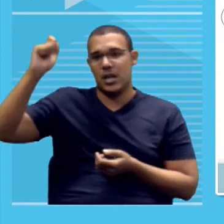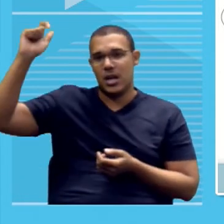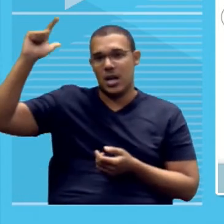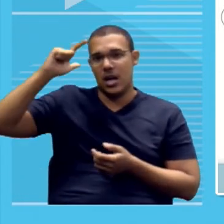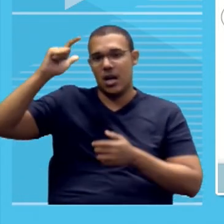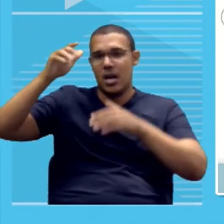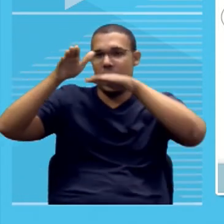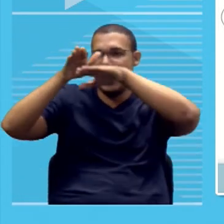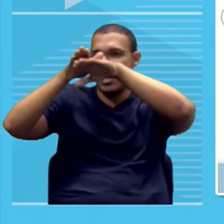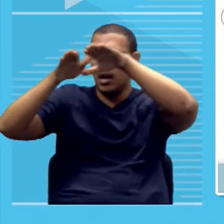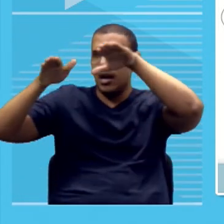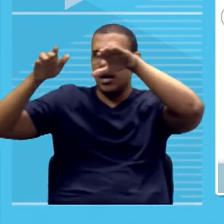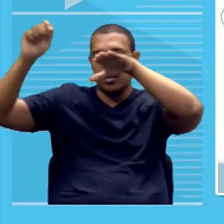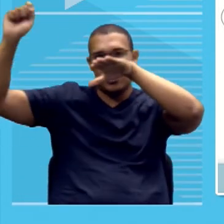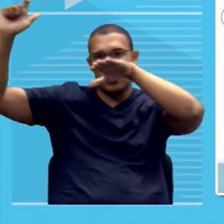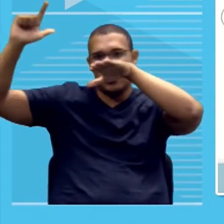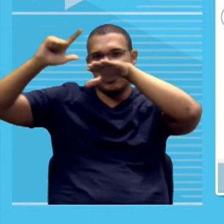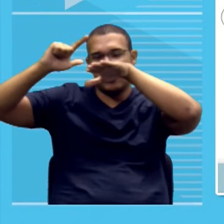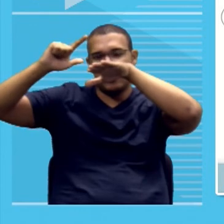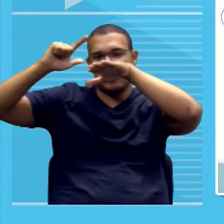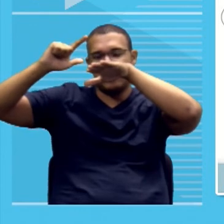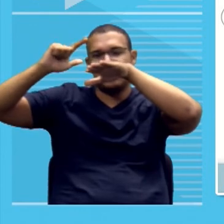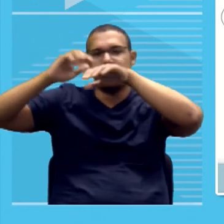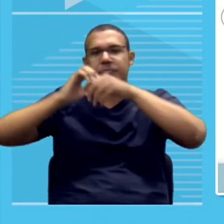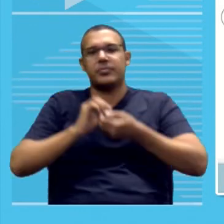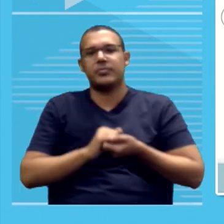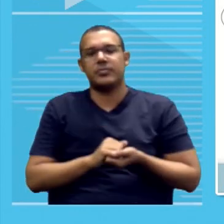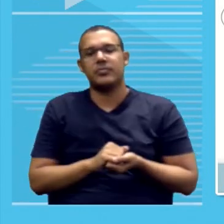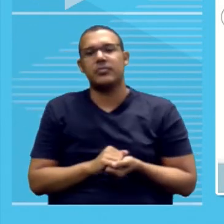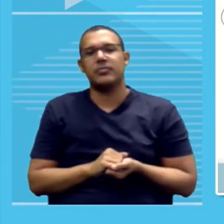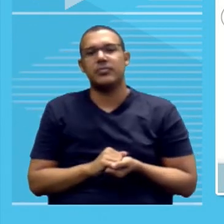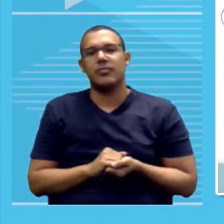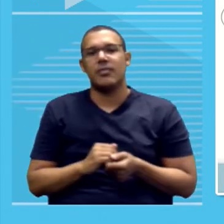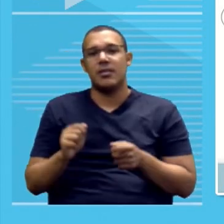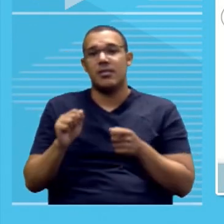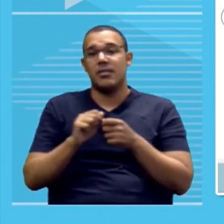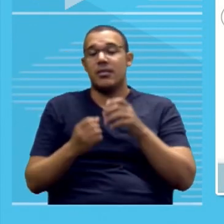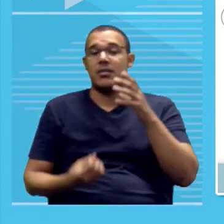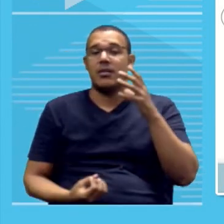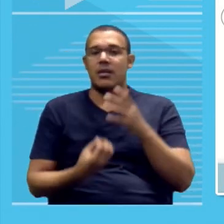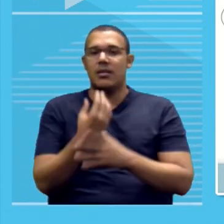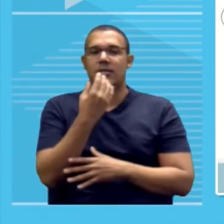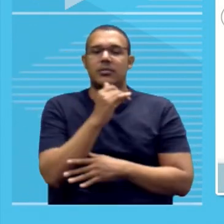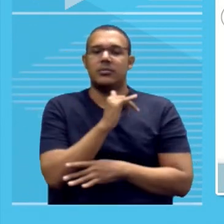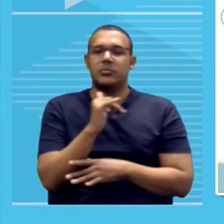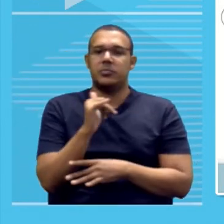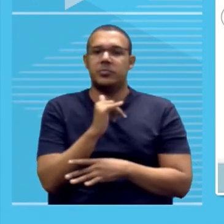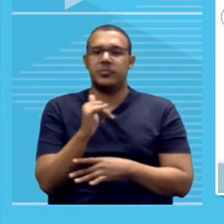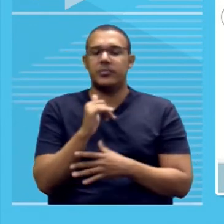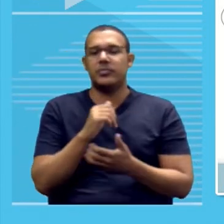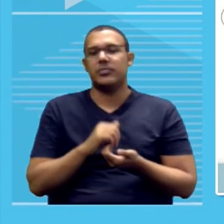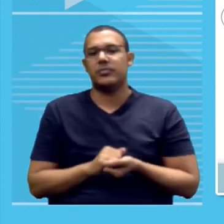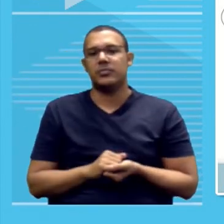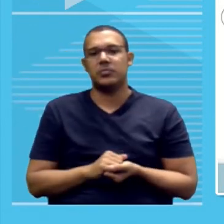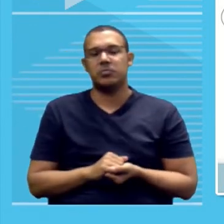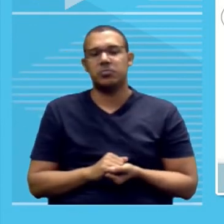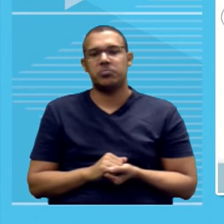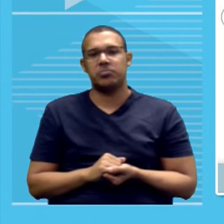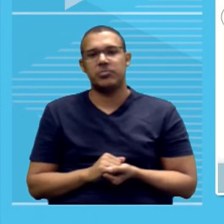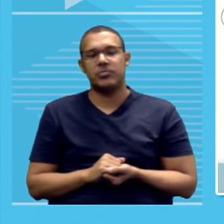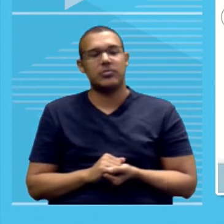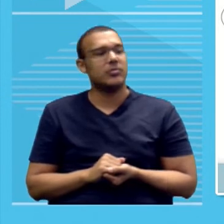painel fotovoltaico, beleza? Painel solar ali, que faz com que você tenha produção de energia elétrica através de uma energia